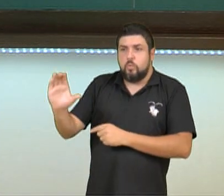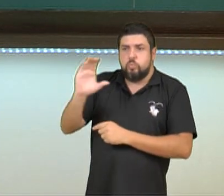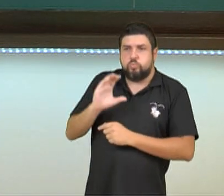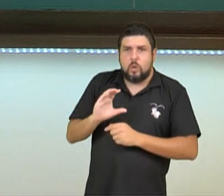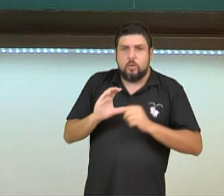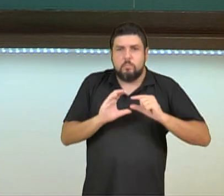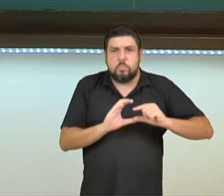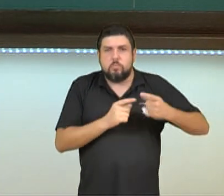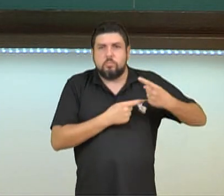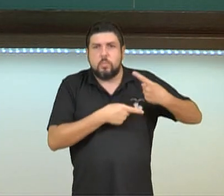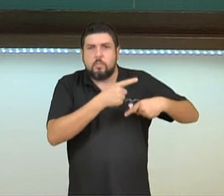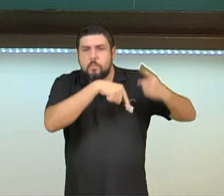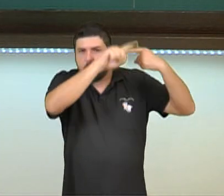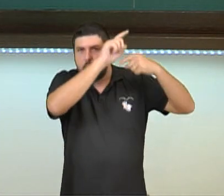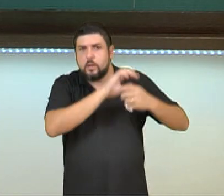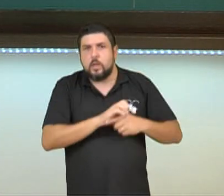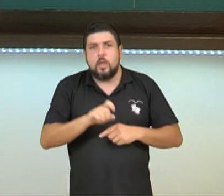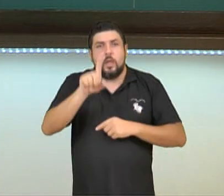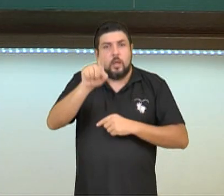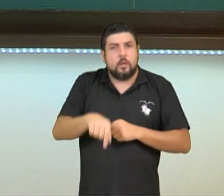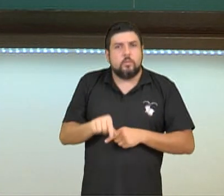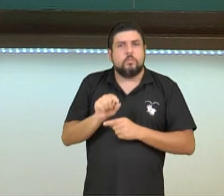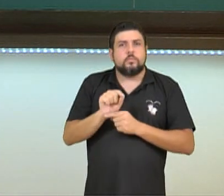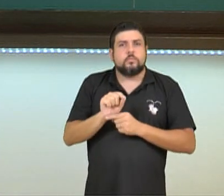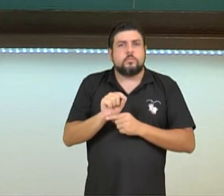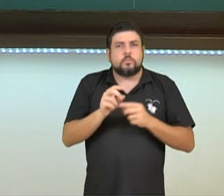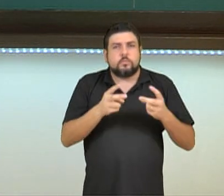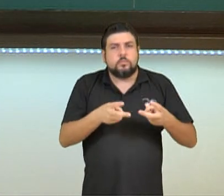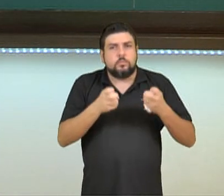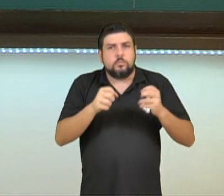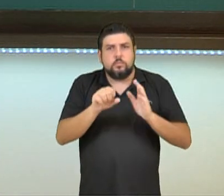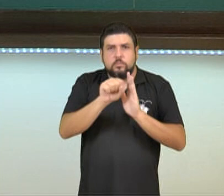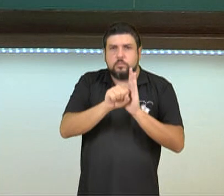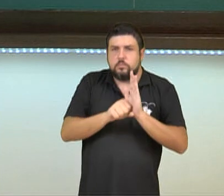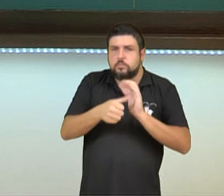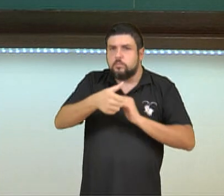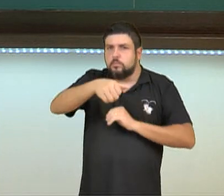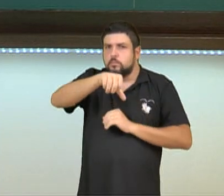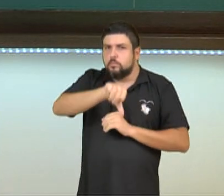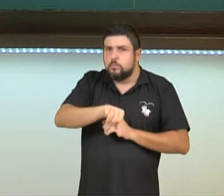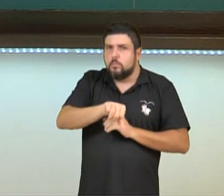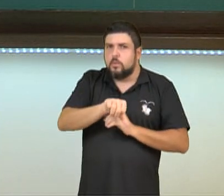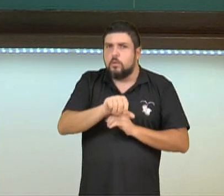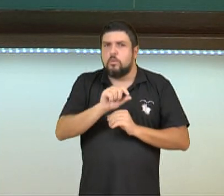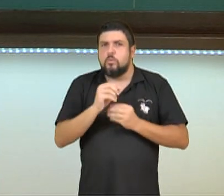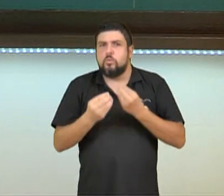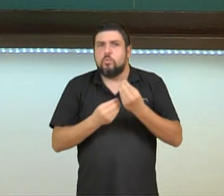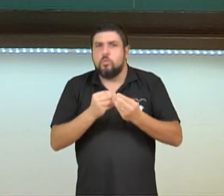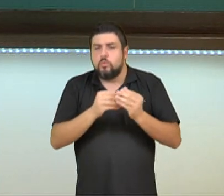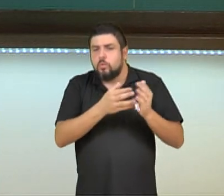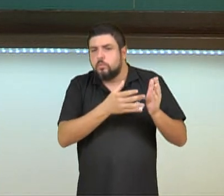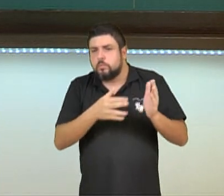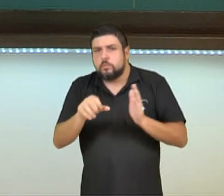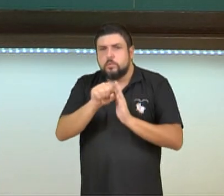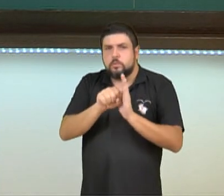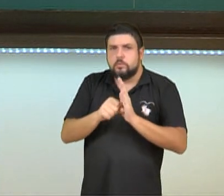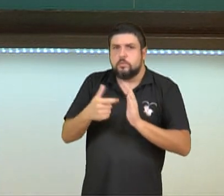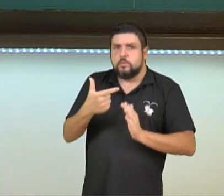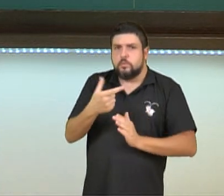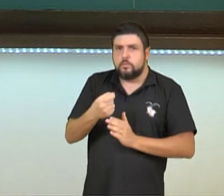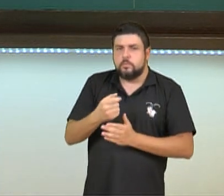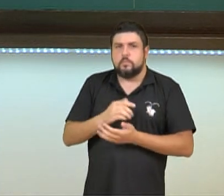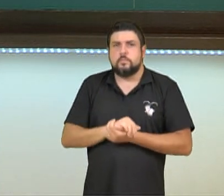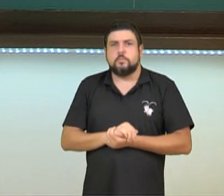uma implementação que se vê muito a partir do século XIX, se acentuando no XX e gradativamente no